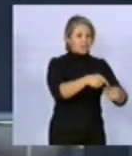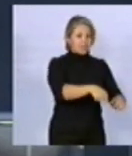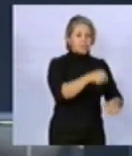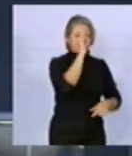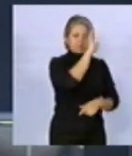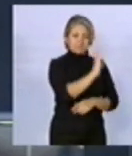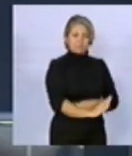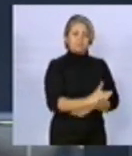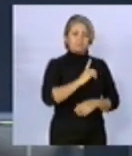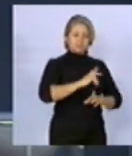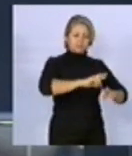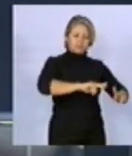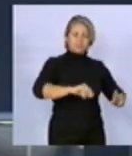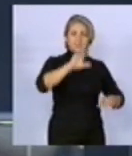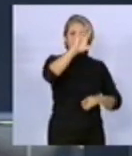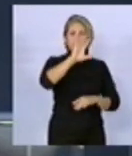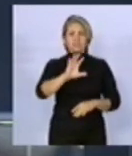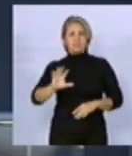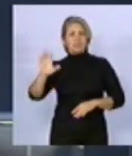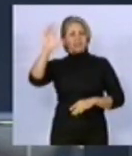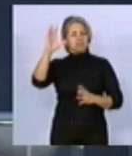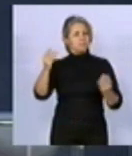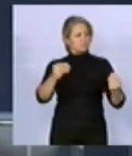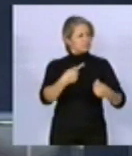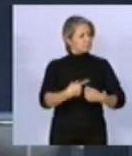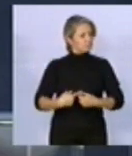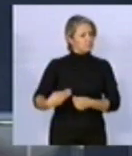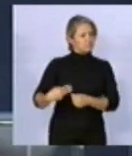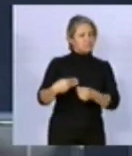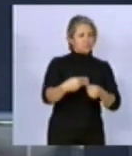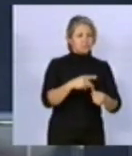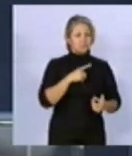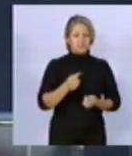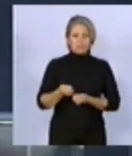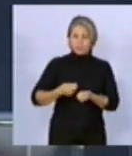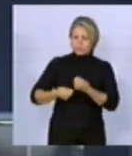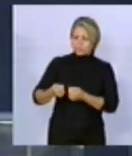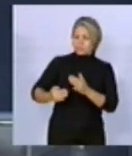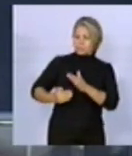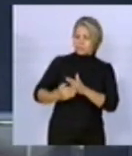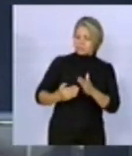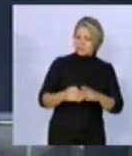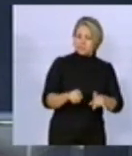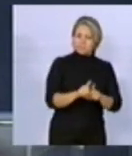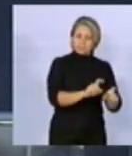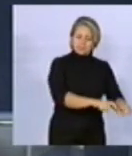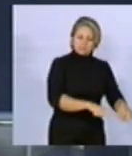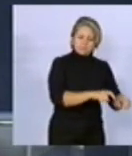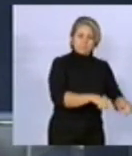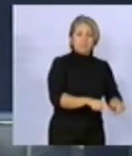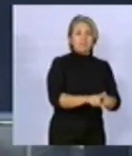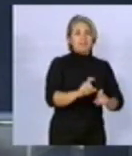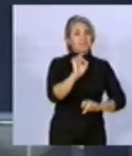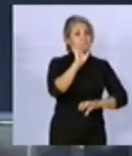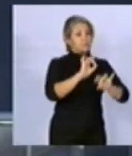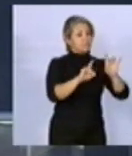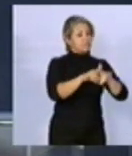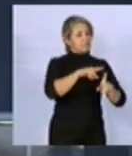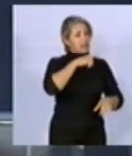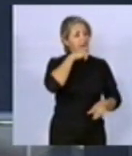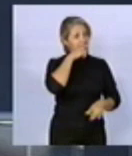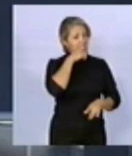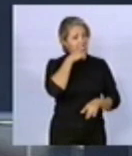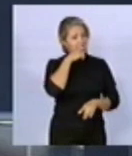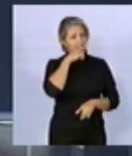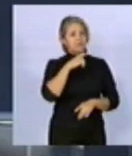muitas regiões muitos municípios com as suas economias pautadas no agronegócio em especial a cana de açúcar que